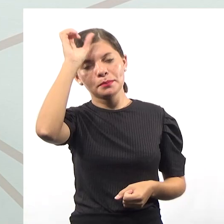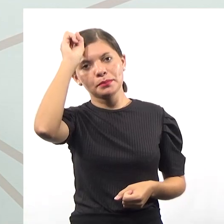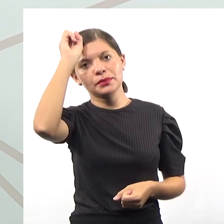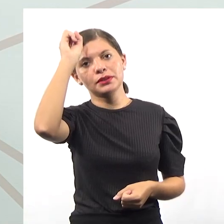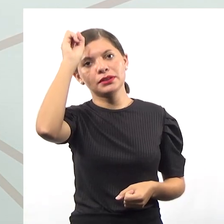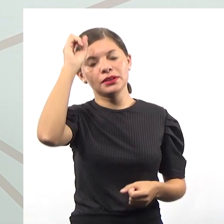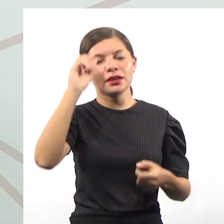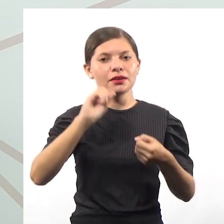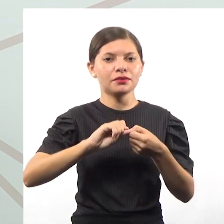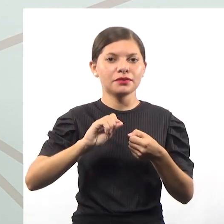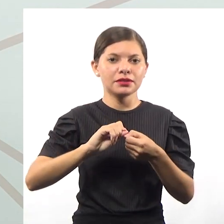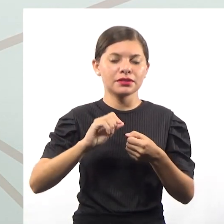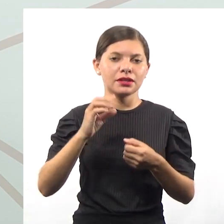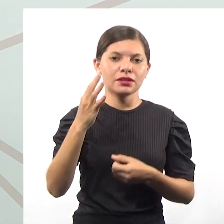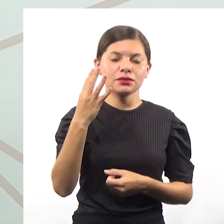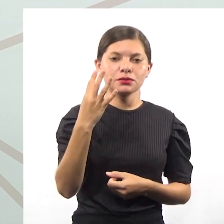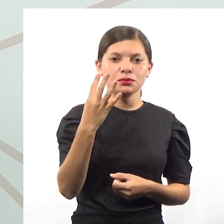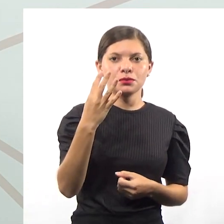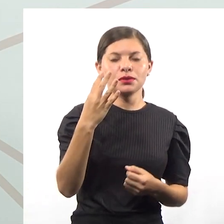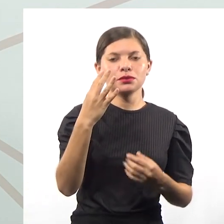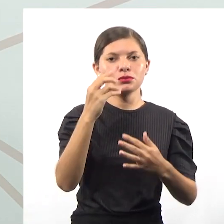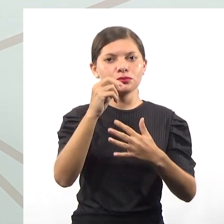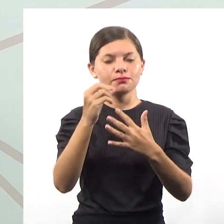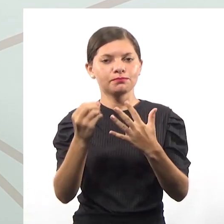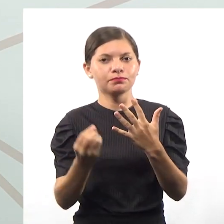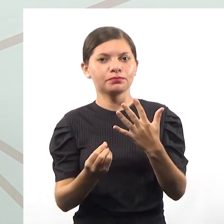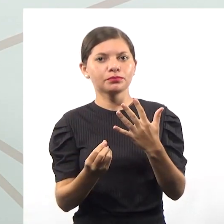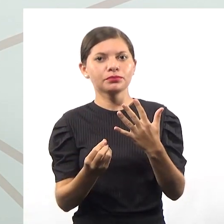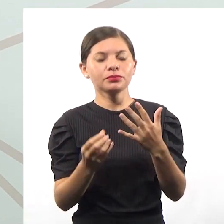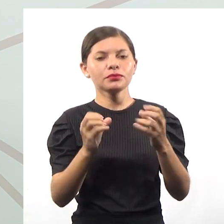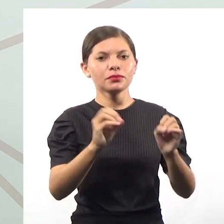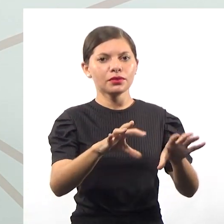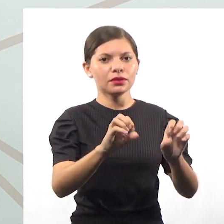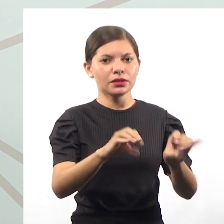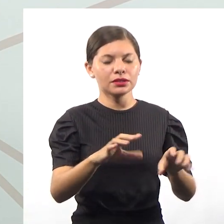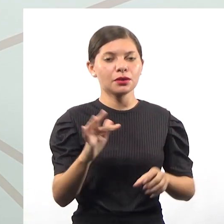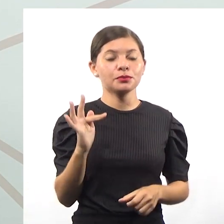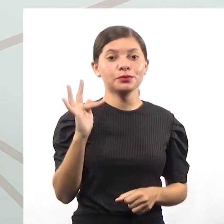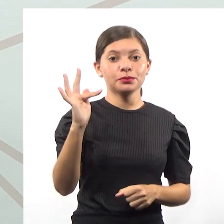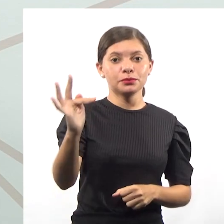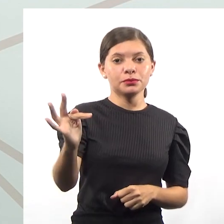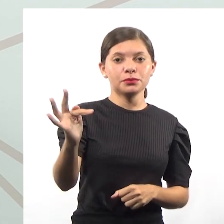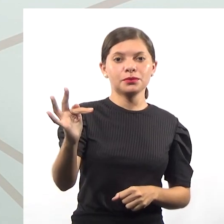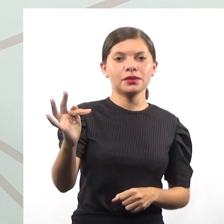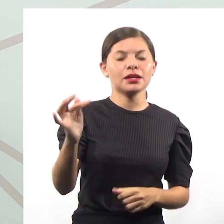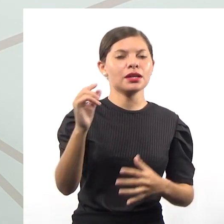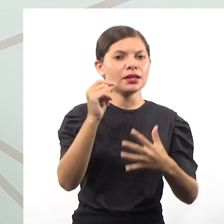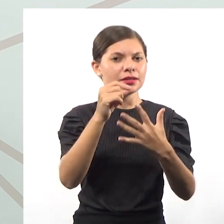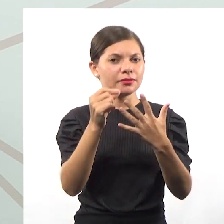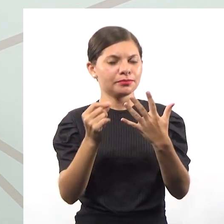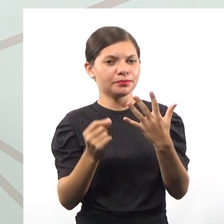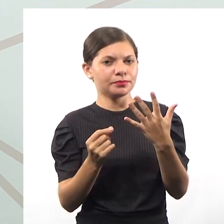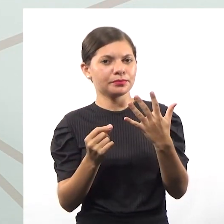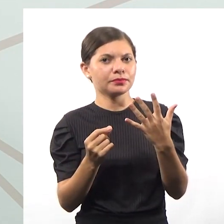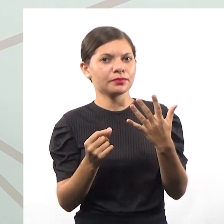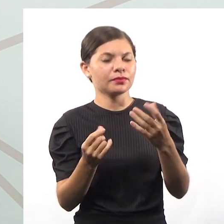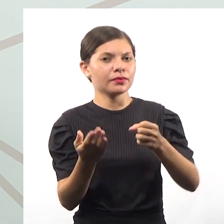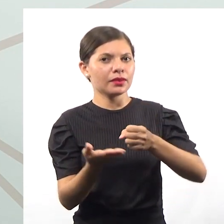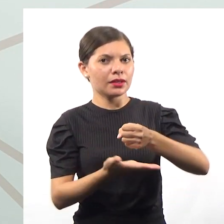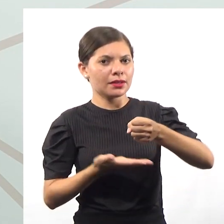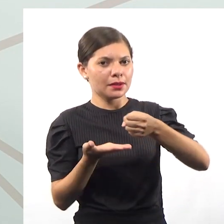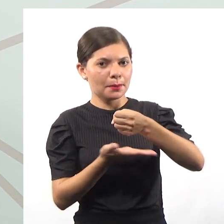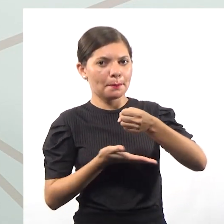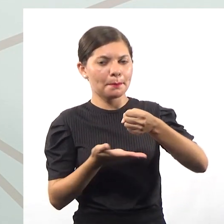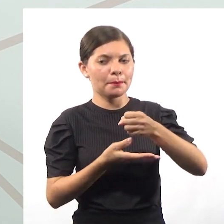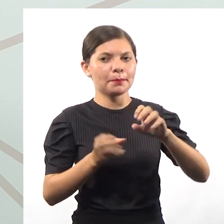fazer. São os 4 pilares da educação para o futuro. Então, essas são as bases do